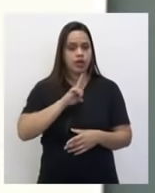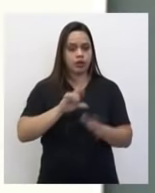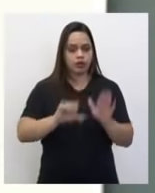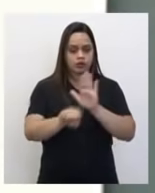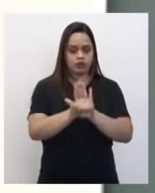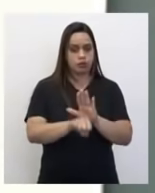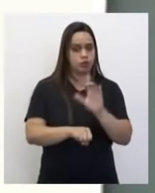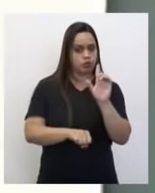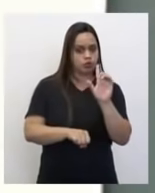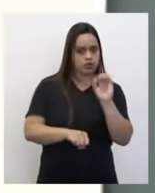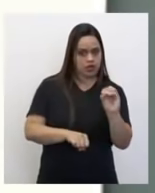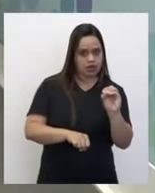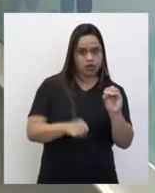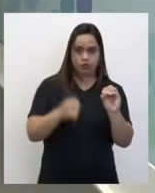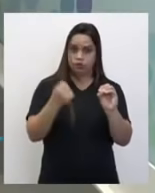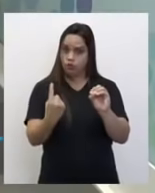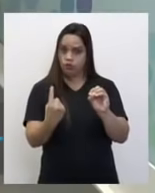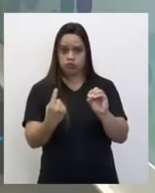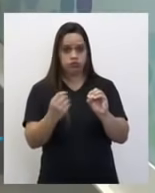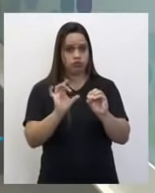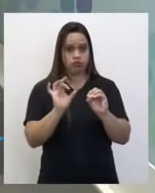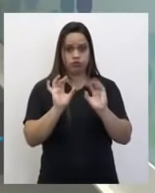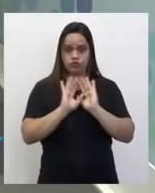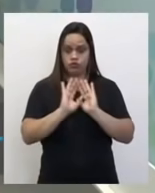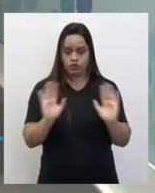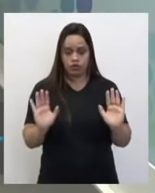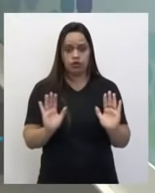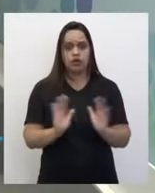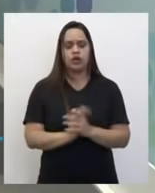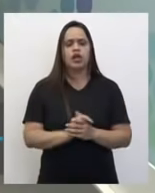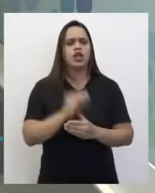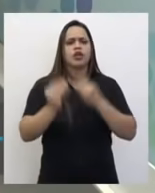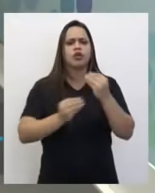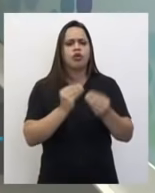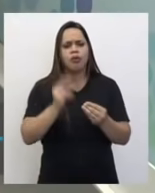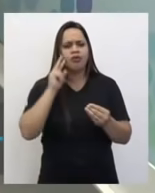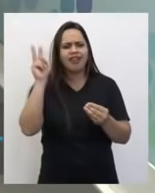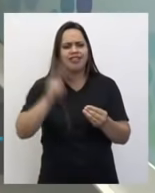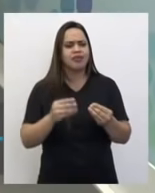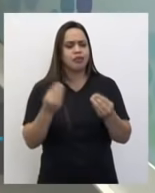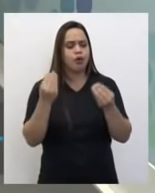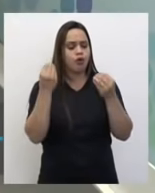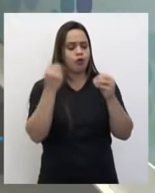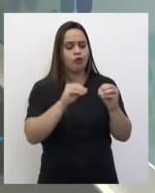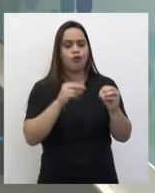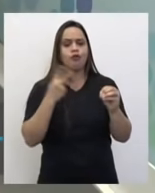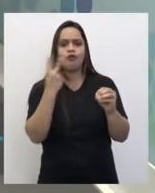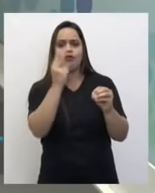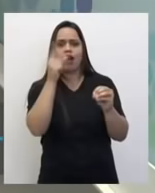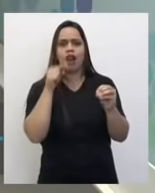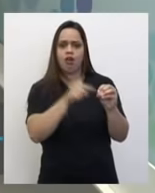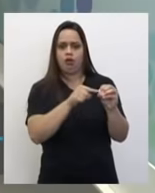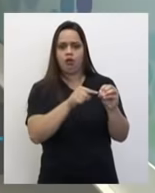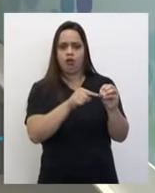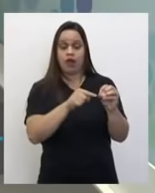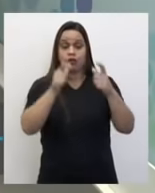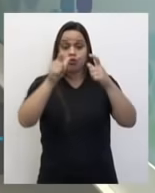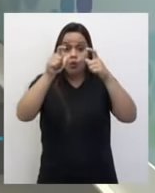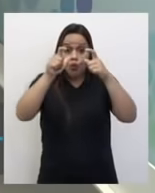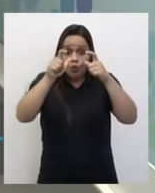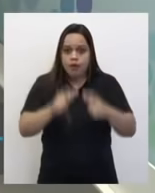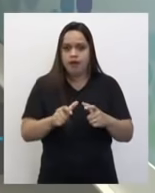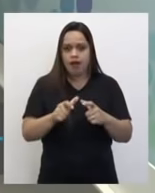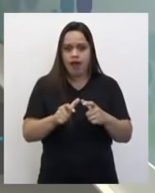um. Como a gente vai dar o valor do zero e do um? Pela posição em que ele está. Então,